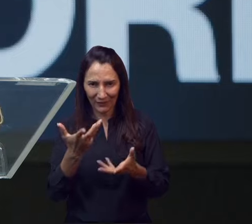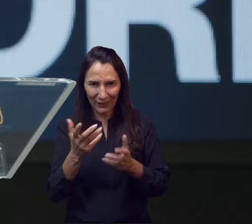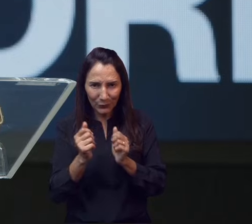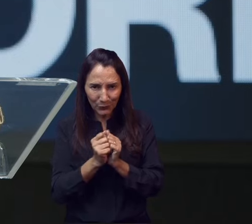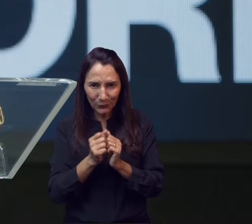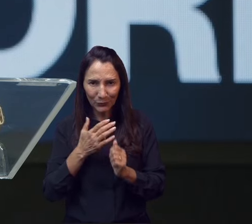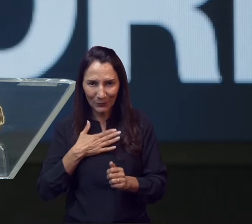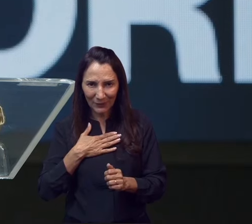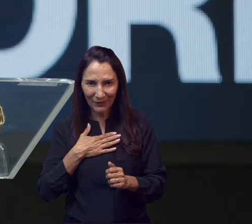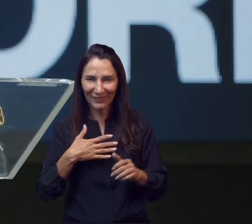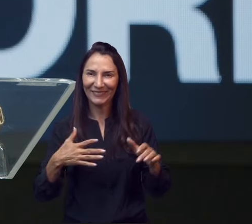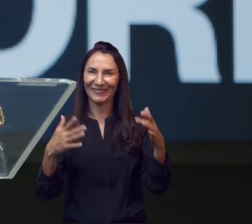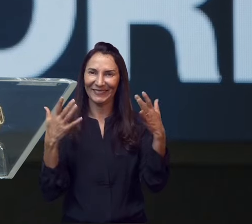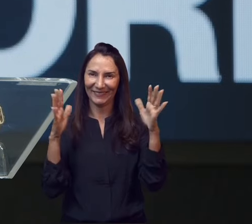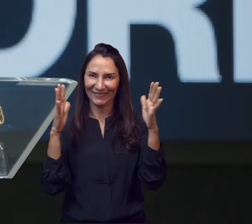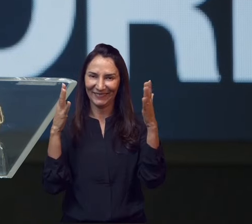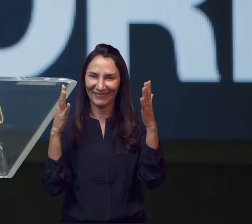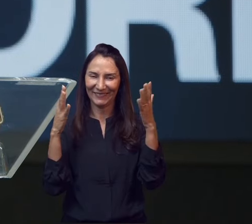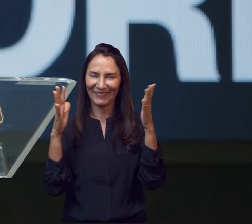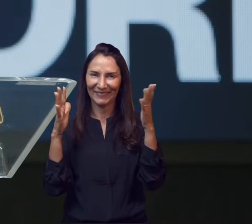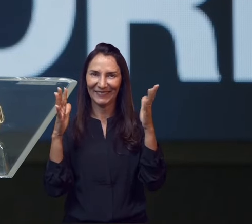aí você dá uma